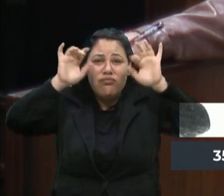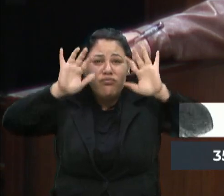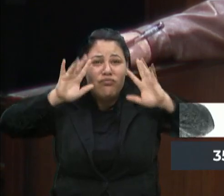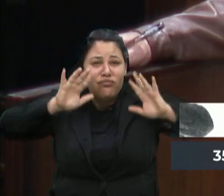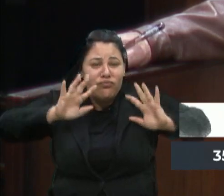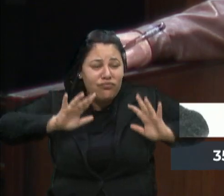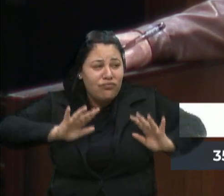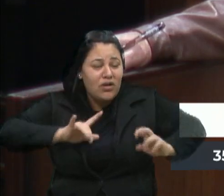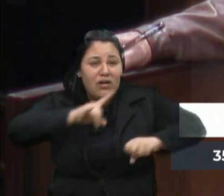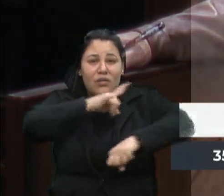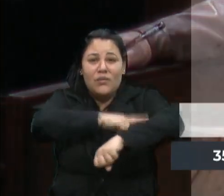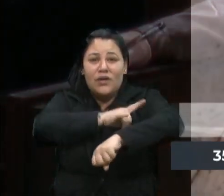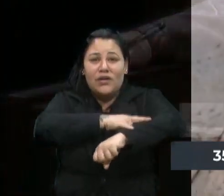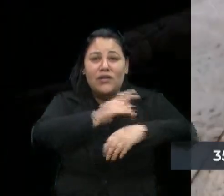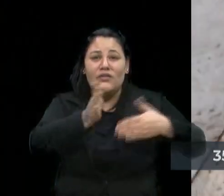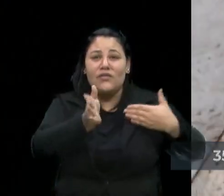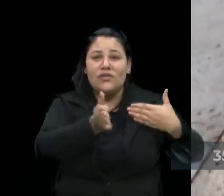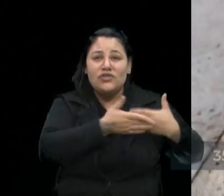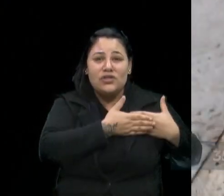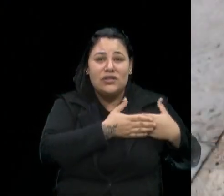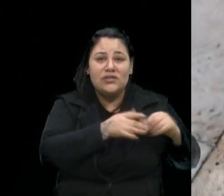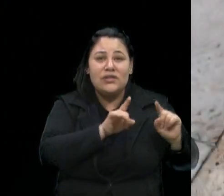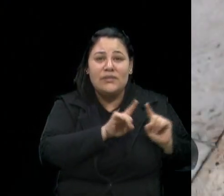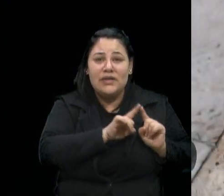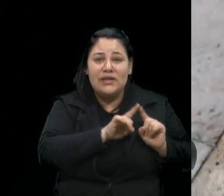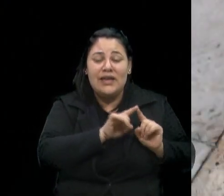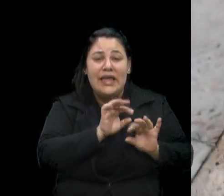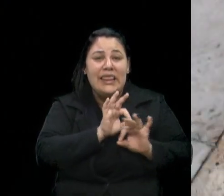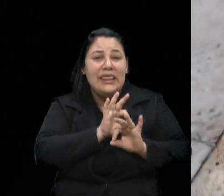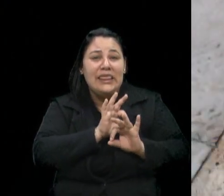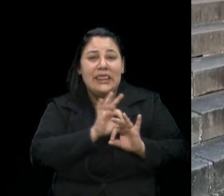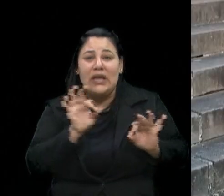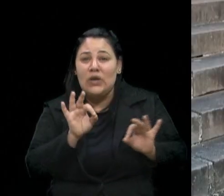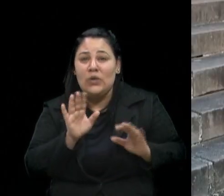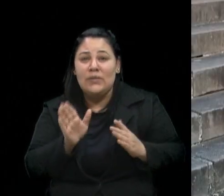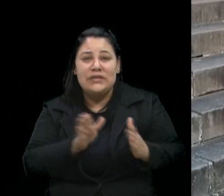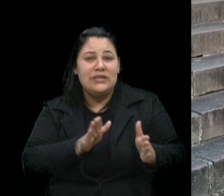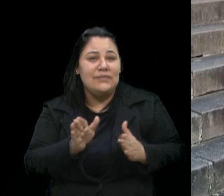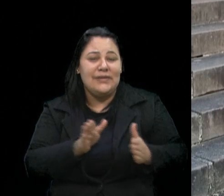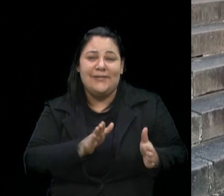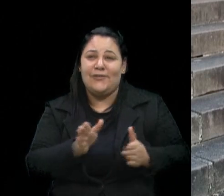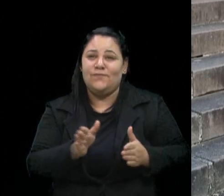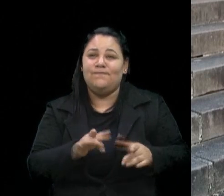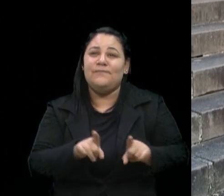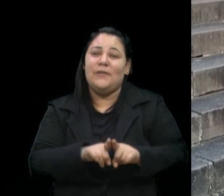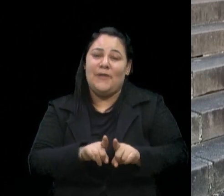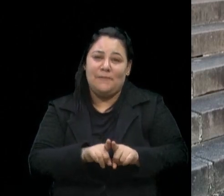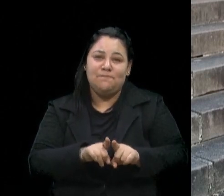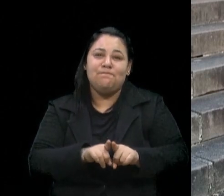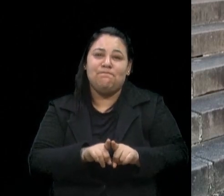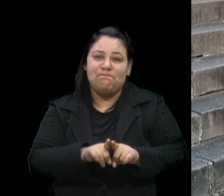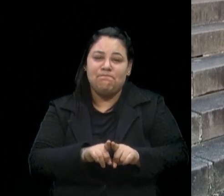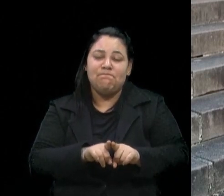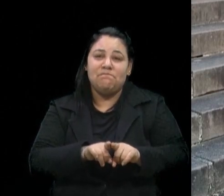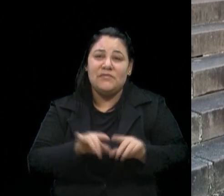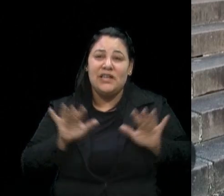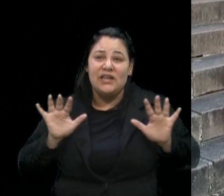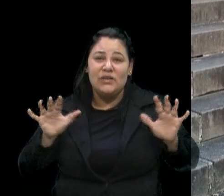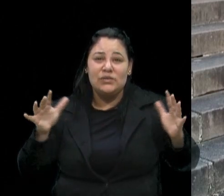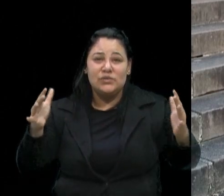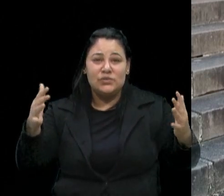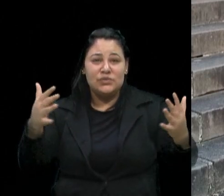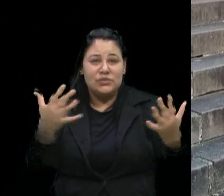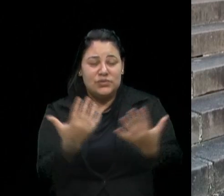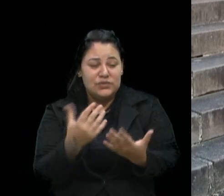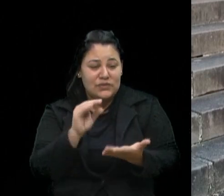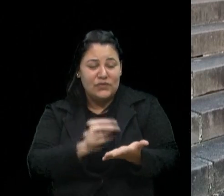banheiros fechados e, por enquanto, nenhuma acessibilidade. Nos arredores, uma sensação de